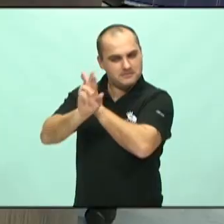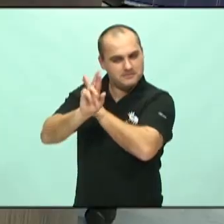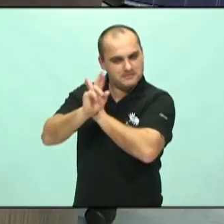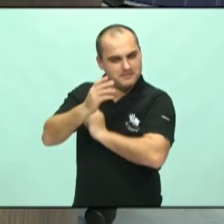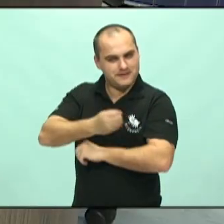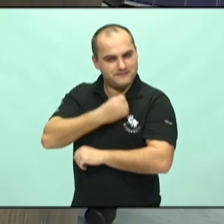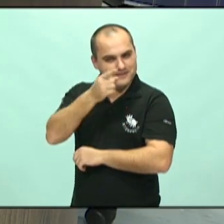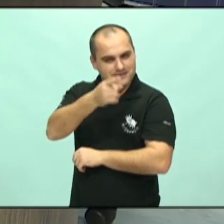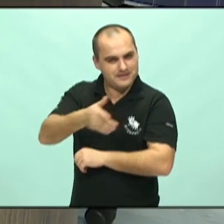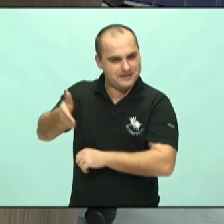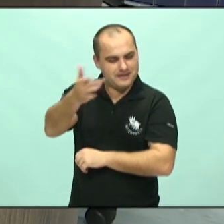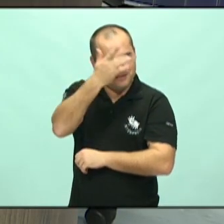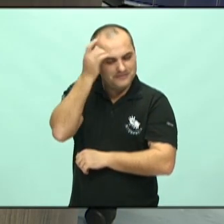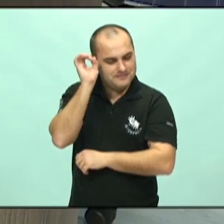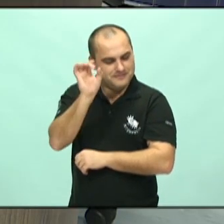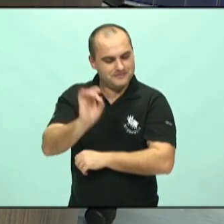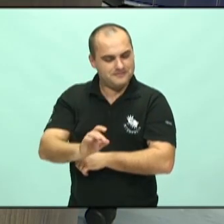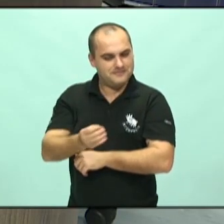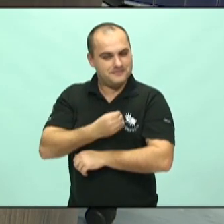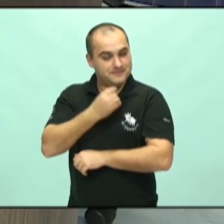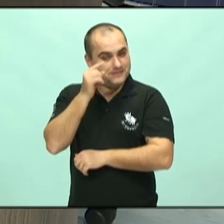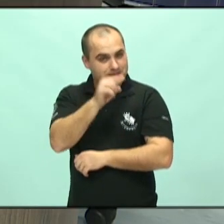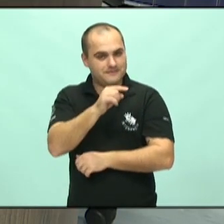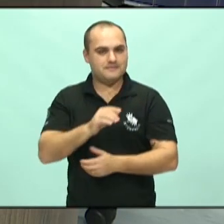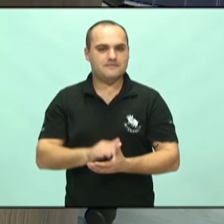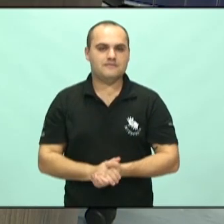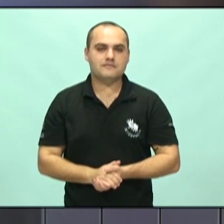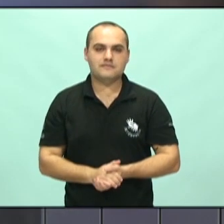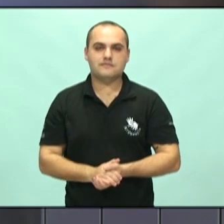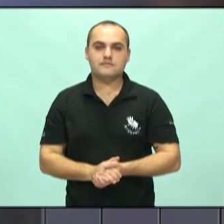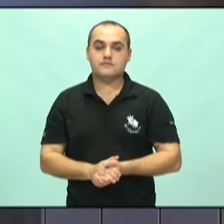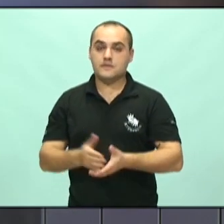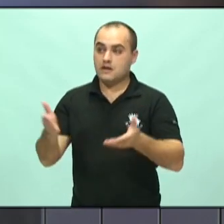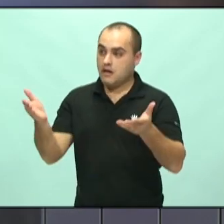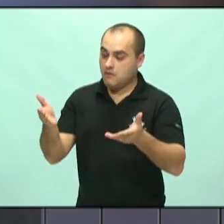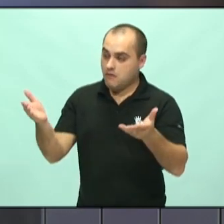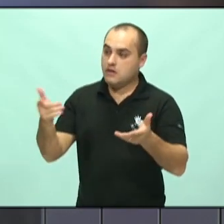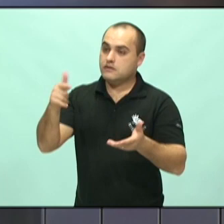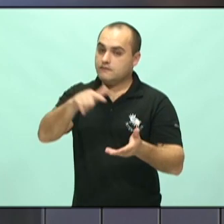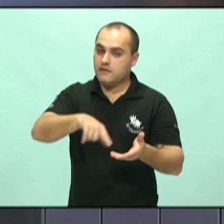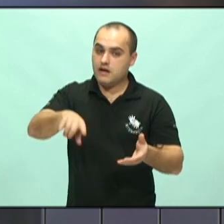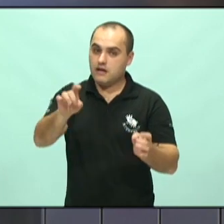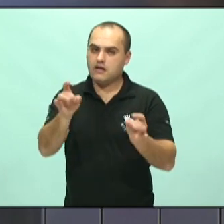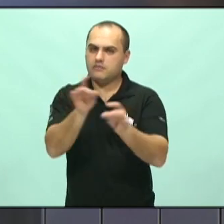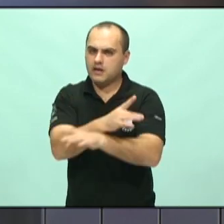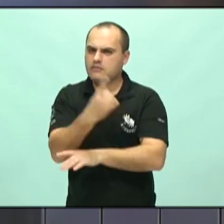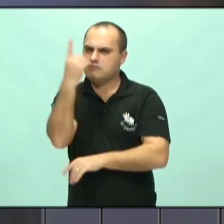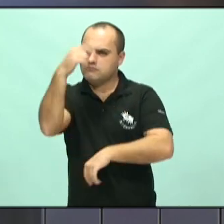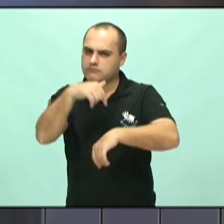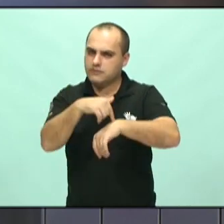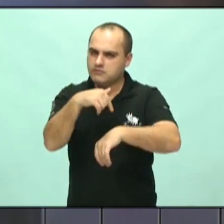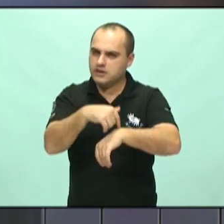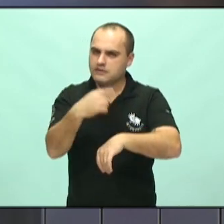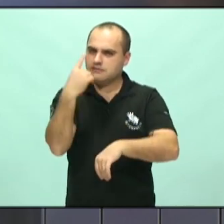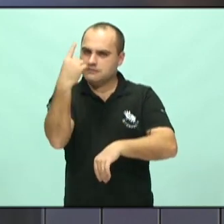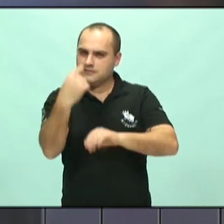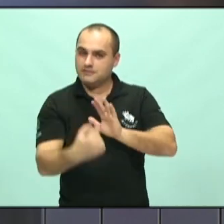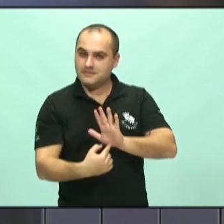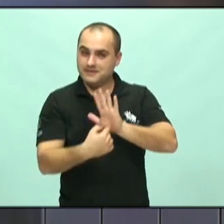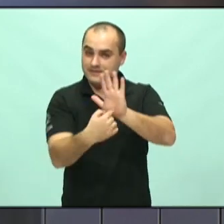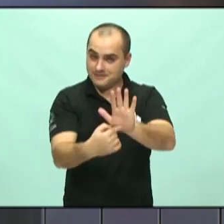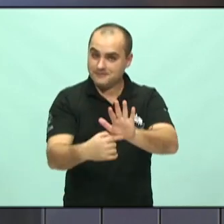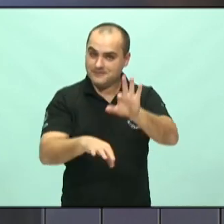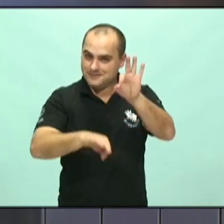muito obrigado mesmo por terem vindo aqui. E a gente vai encerrar com um trecho mais de uma peça